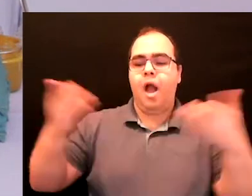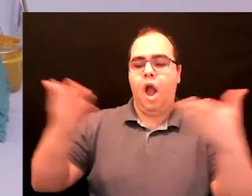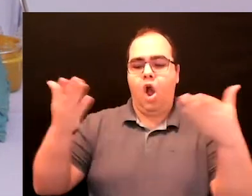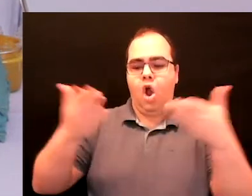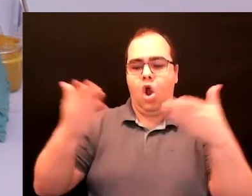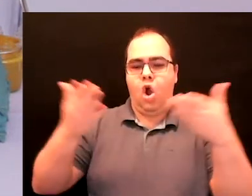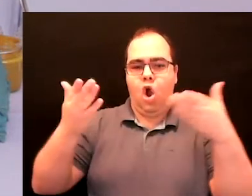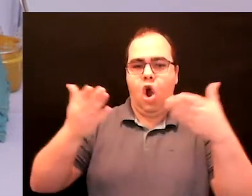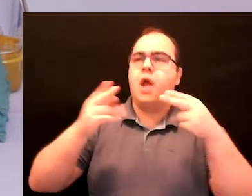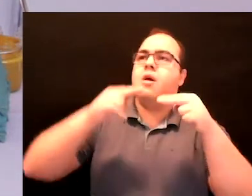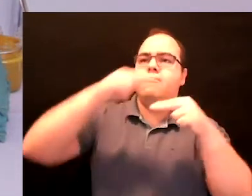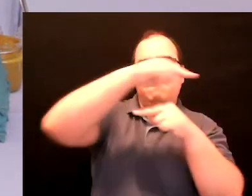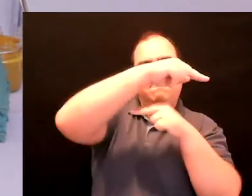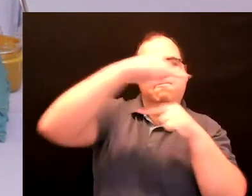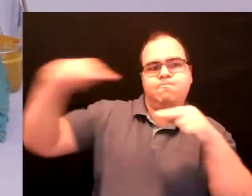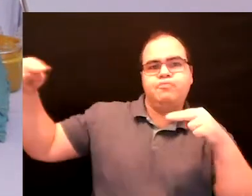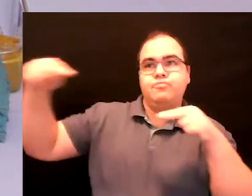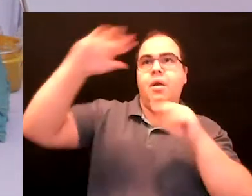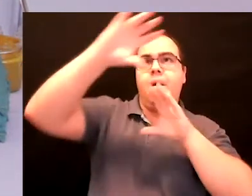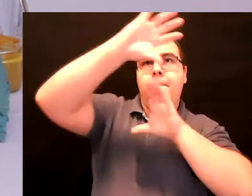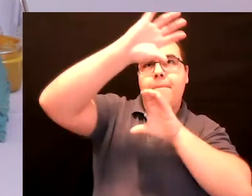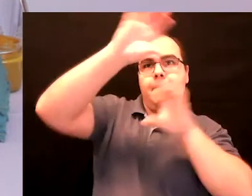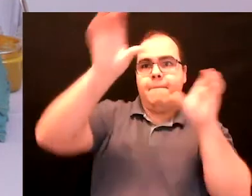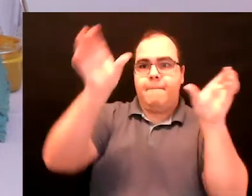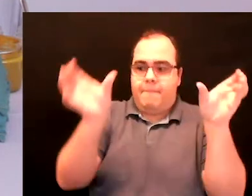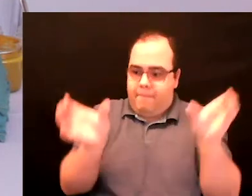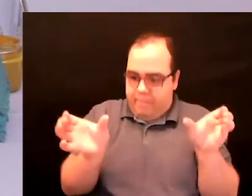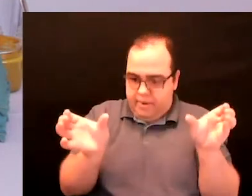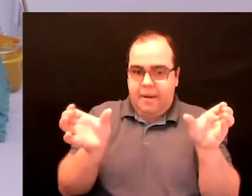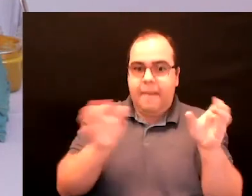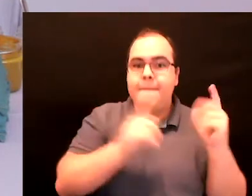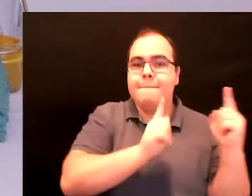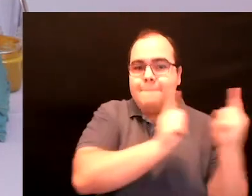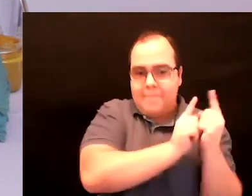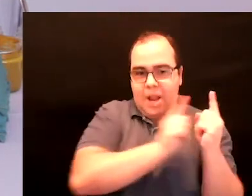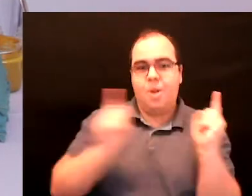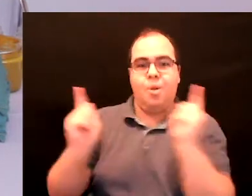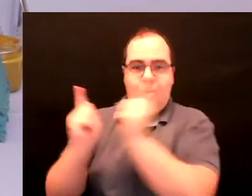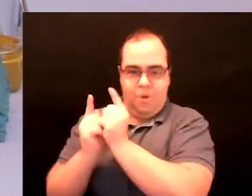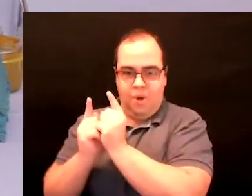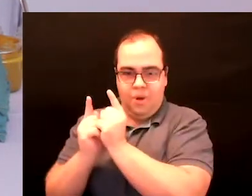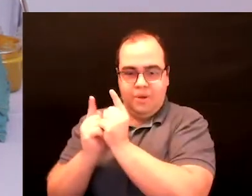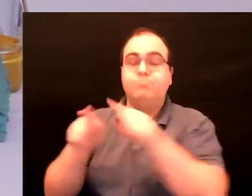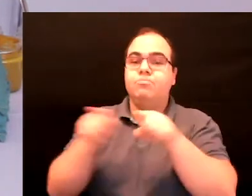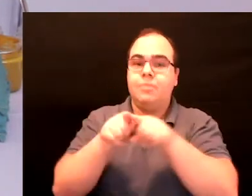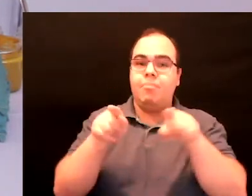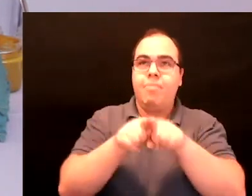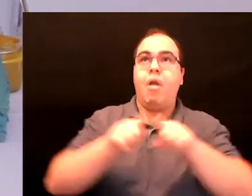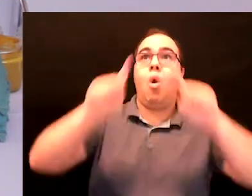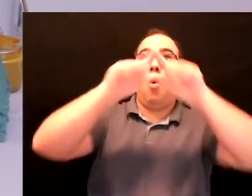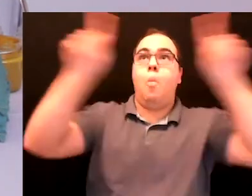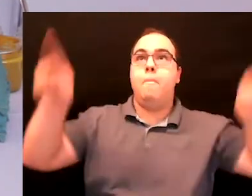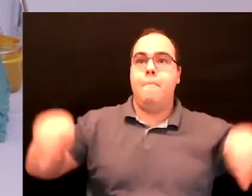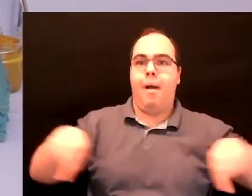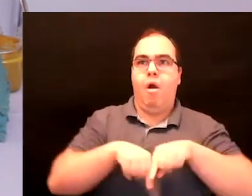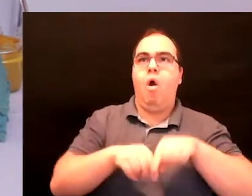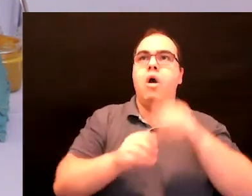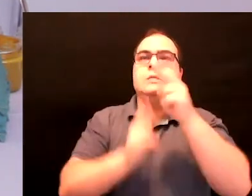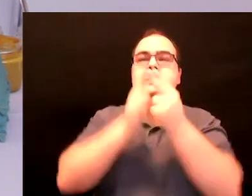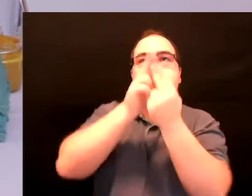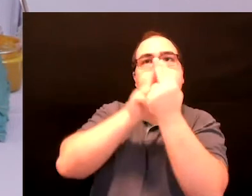E outro menor. Então a gente pode usar tanto esses pedaços menores como também um pedaço